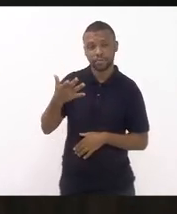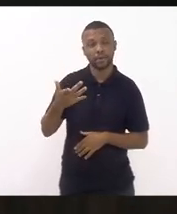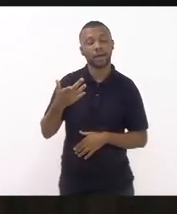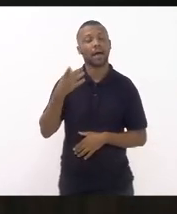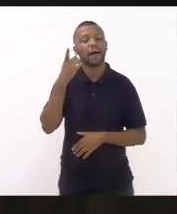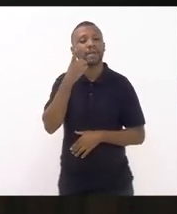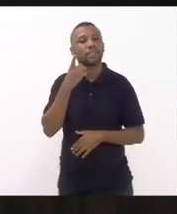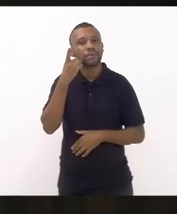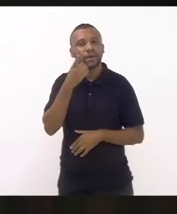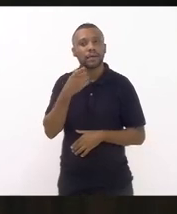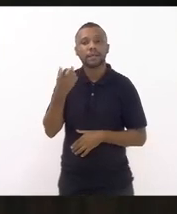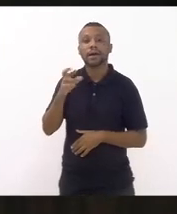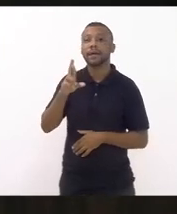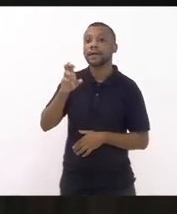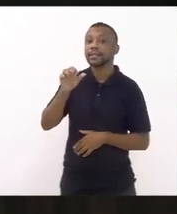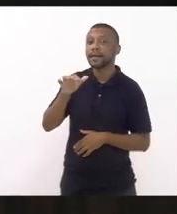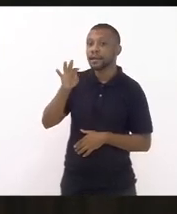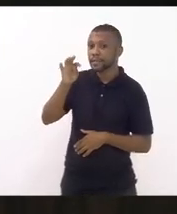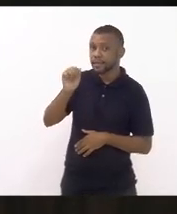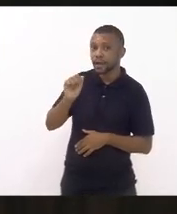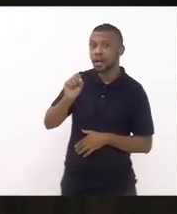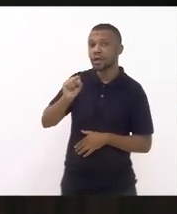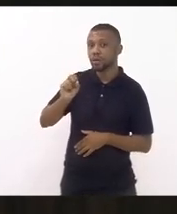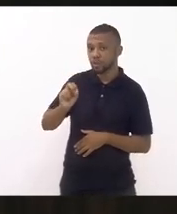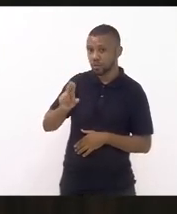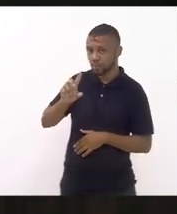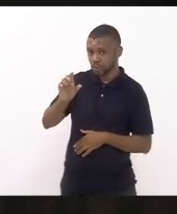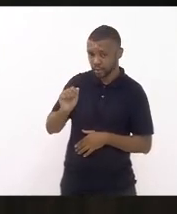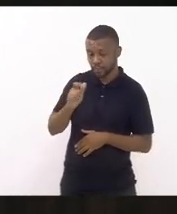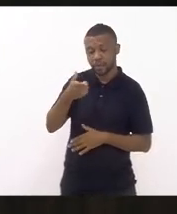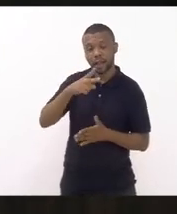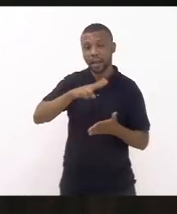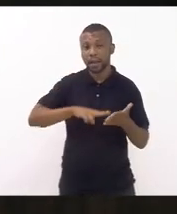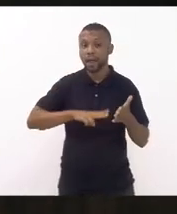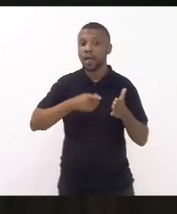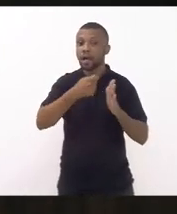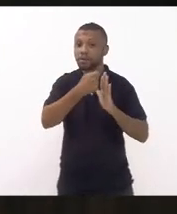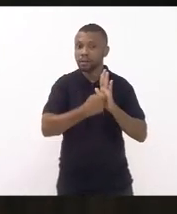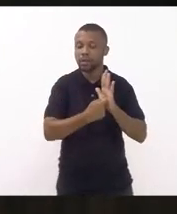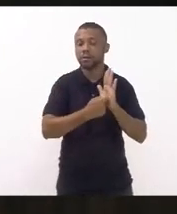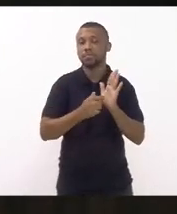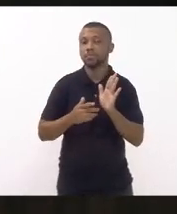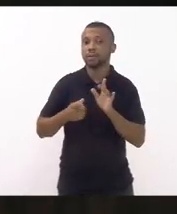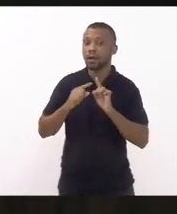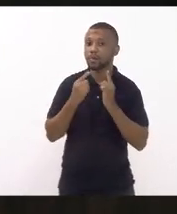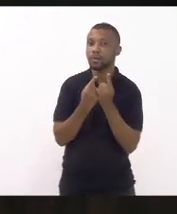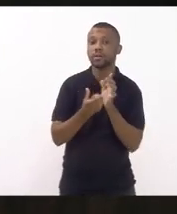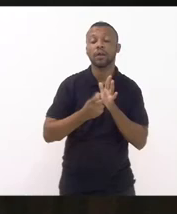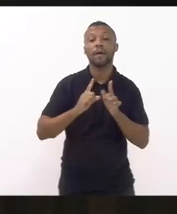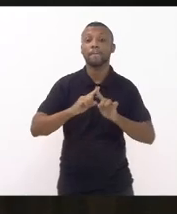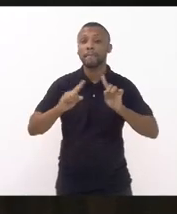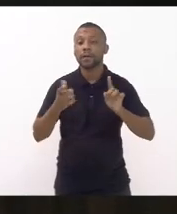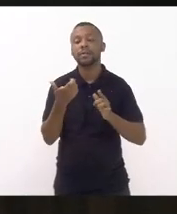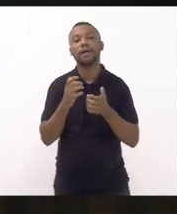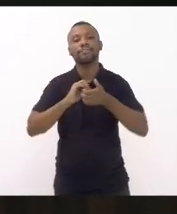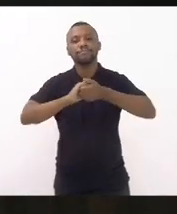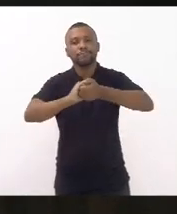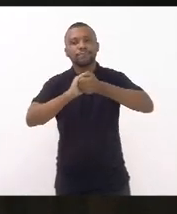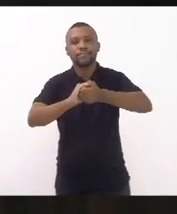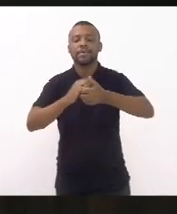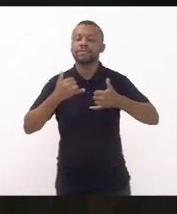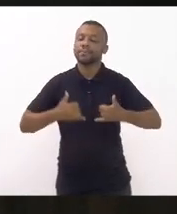deputada Renata Souza para fazer leitura da ata da sessão anterior. Antes, porém, saudar aqui o